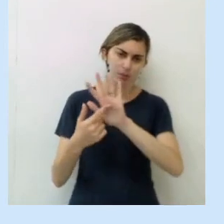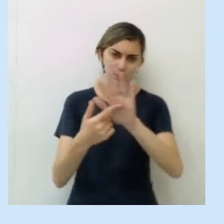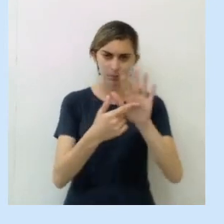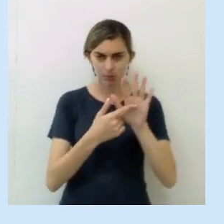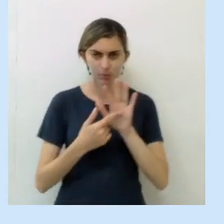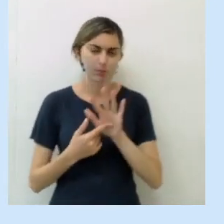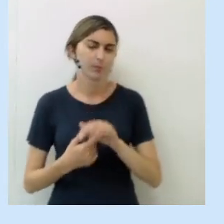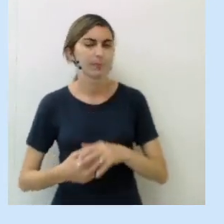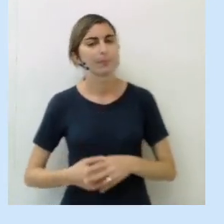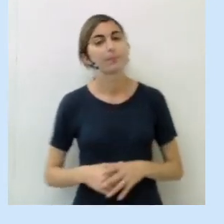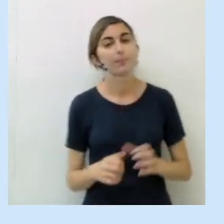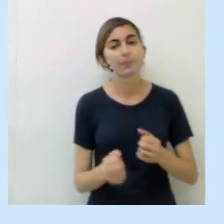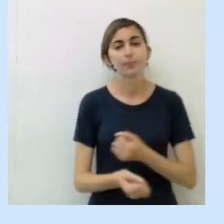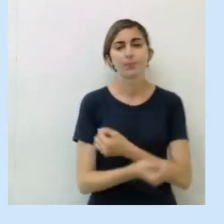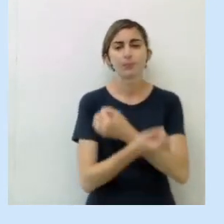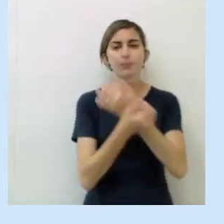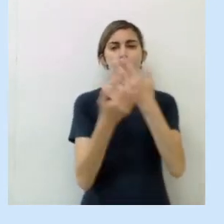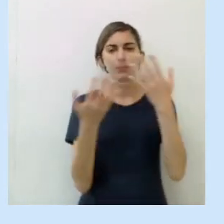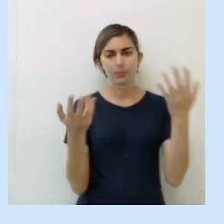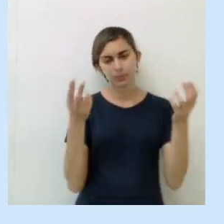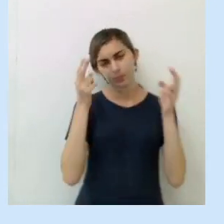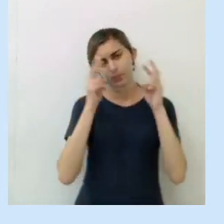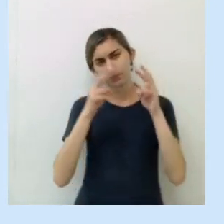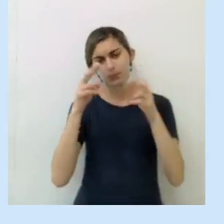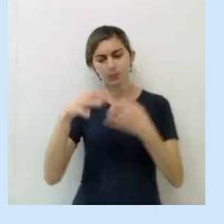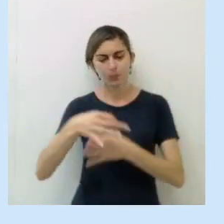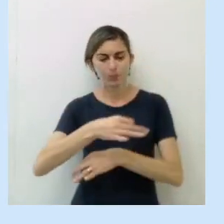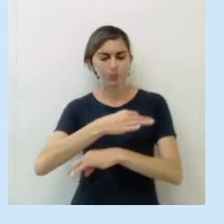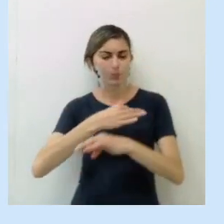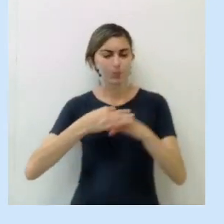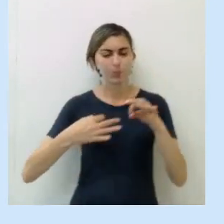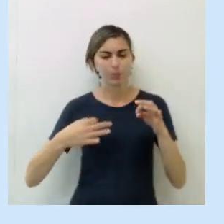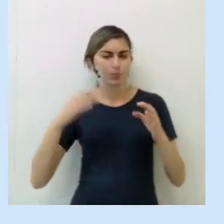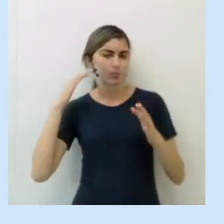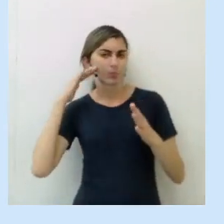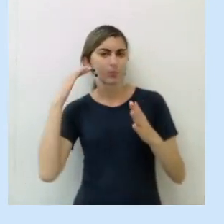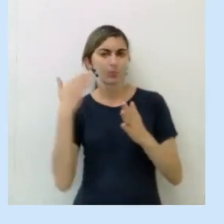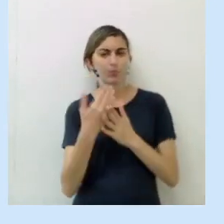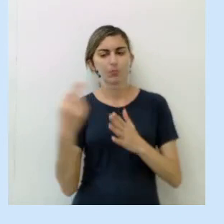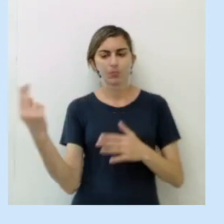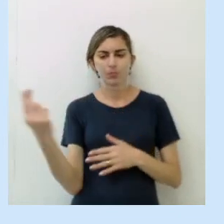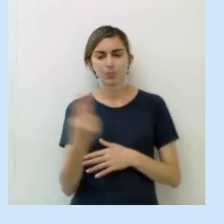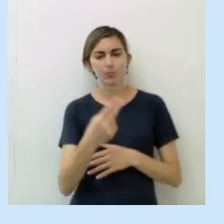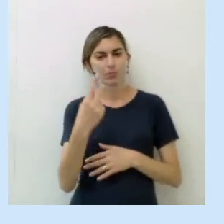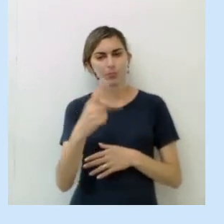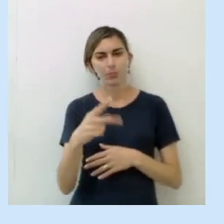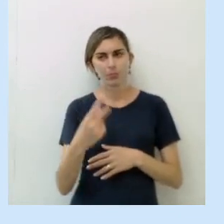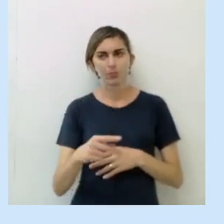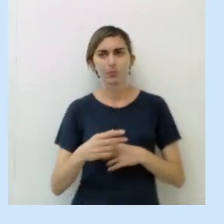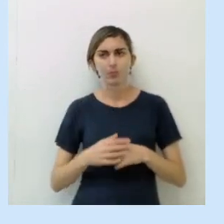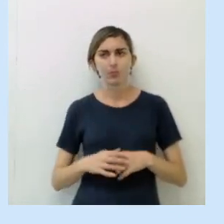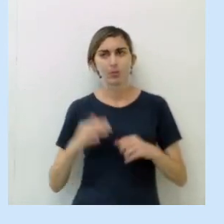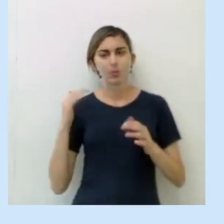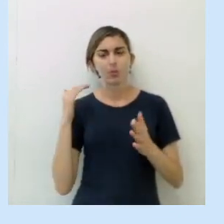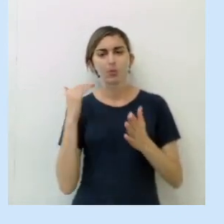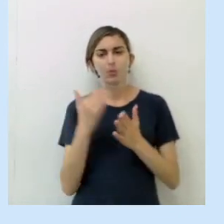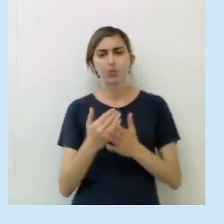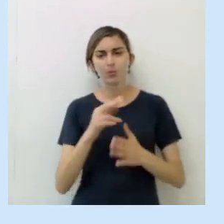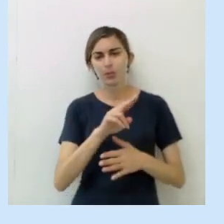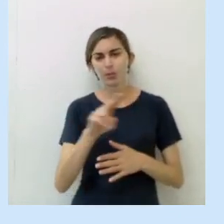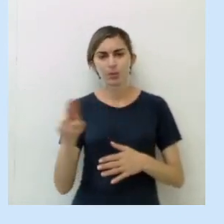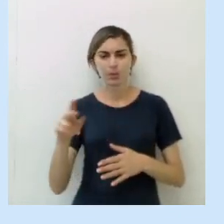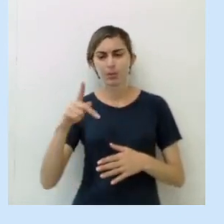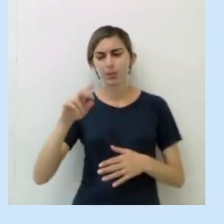olha só. Lembra que a molécula, ela obedece ao nomezinho dela, amplia na tela, por favor, Aninha. Ela obedece o nome